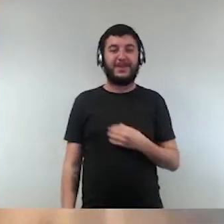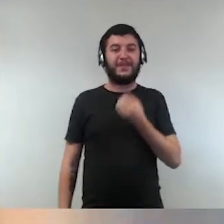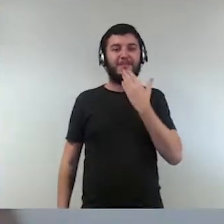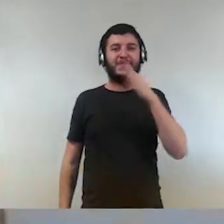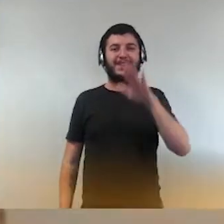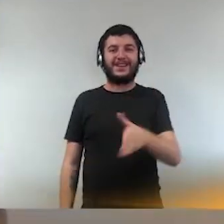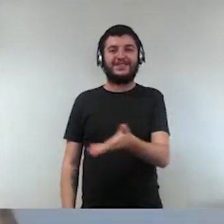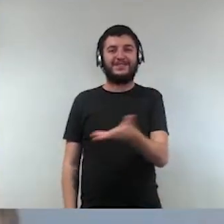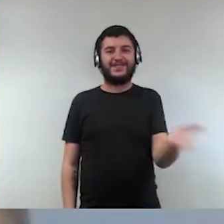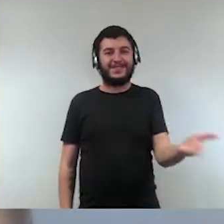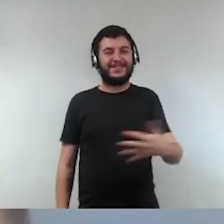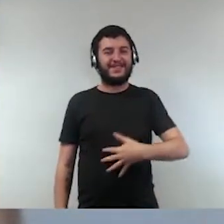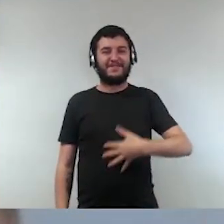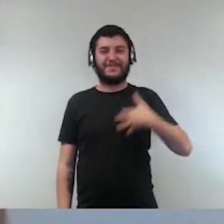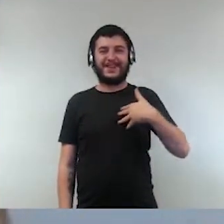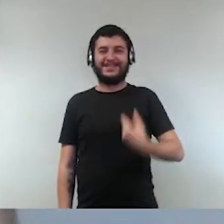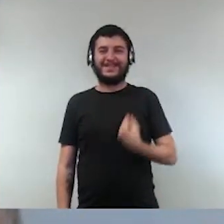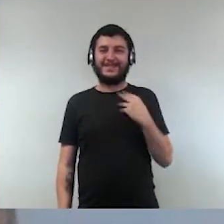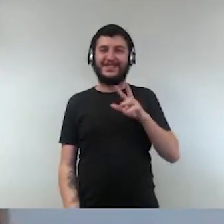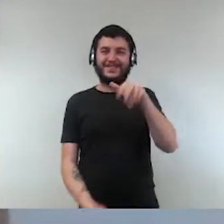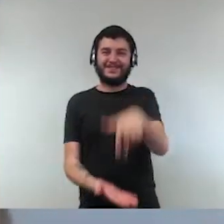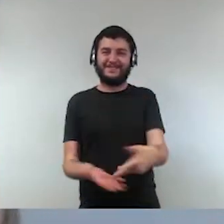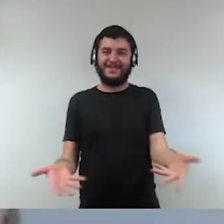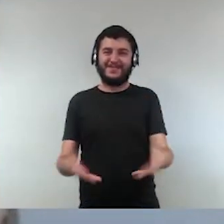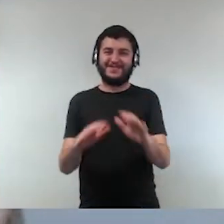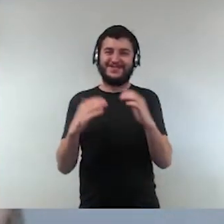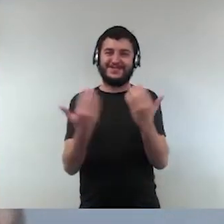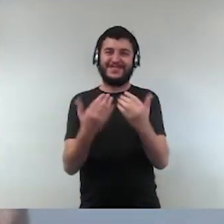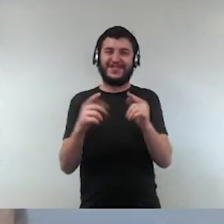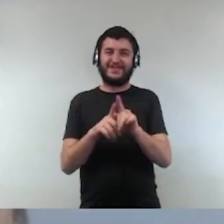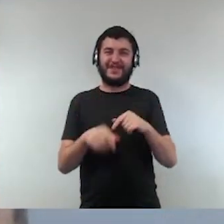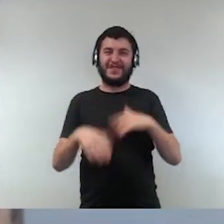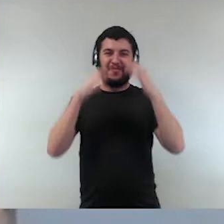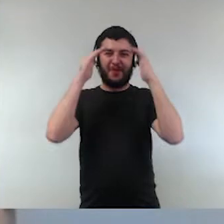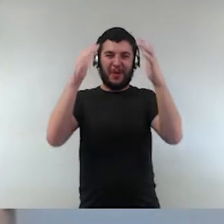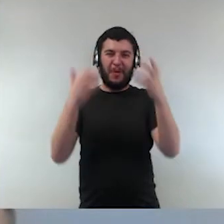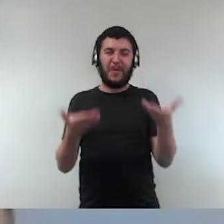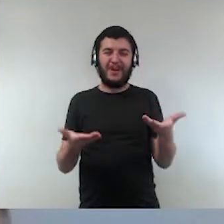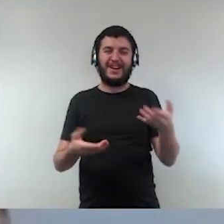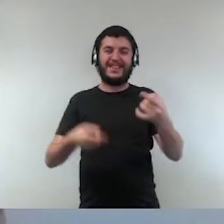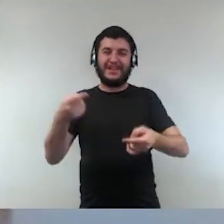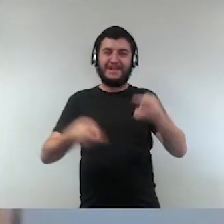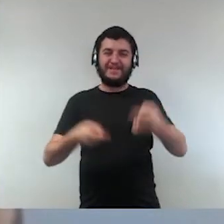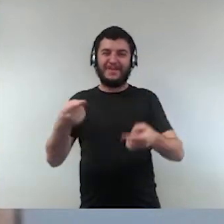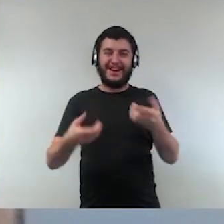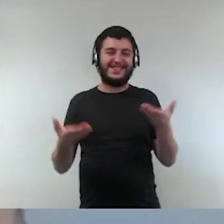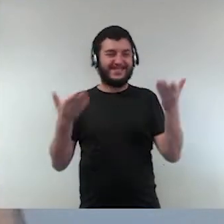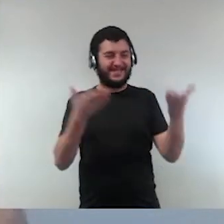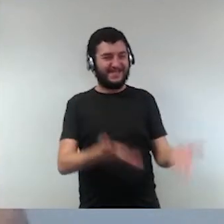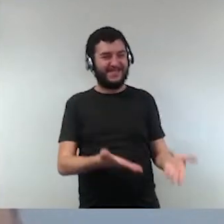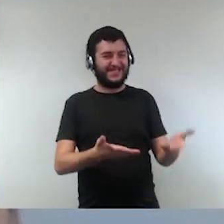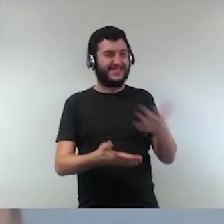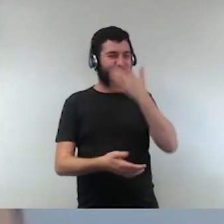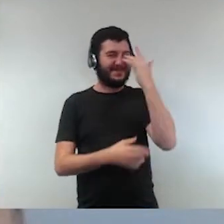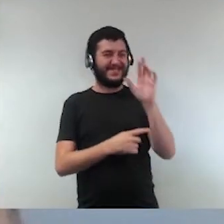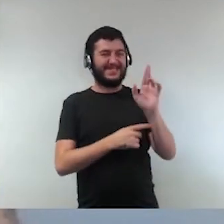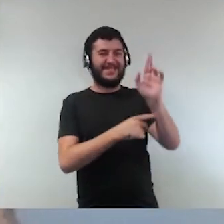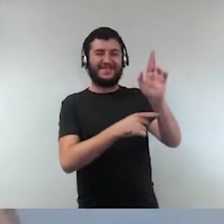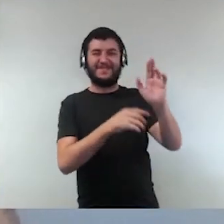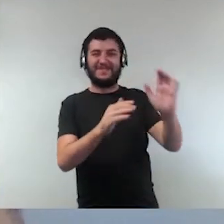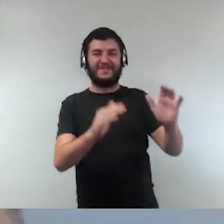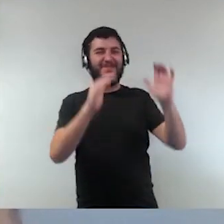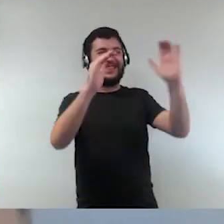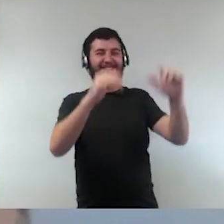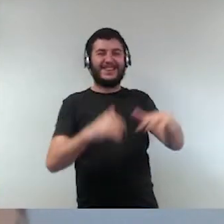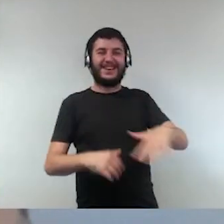É um prazer enorme participar desse congresso. Primeiro, pela honra de dividir o painel com vocês, né, com esses ícones do processo civil, aqui